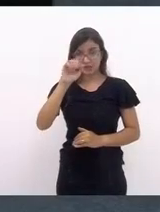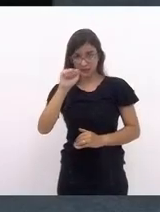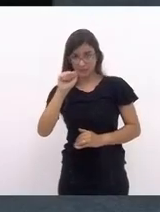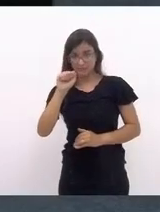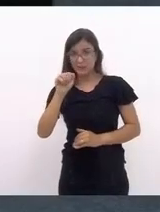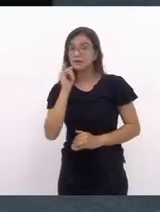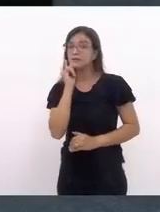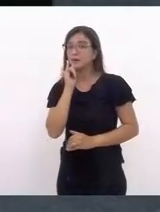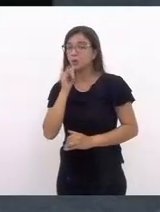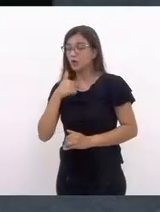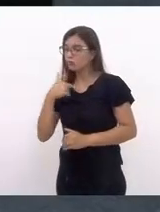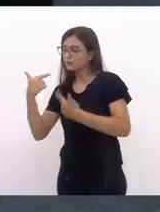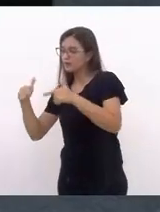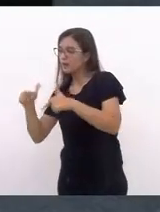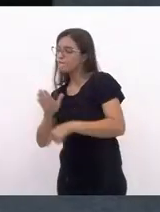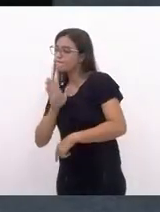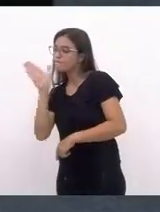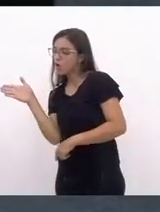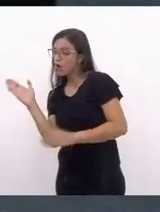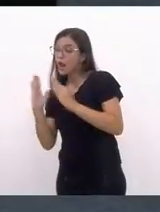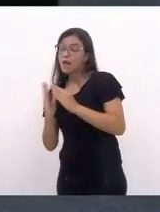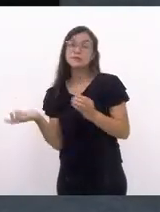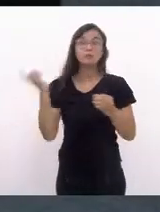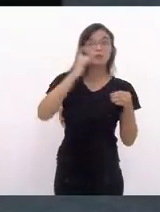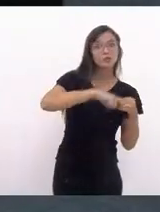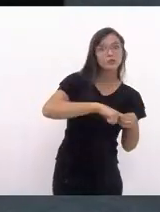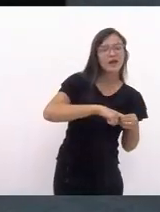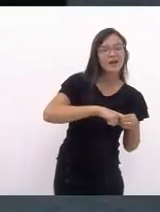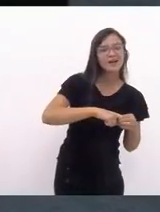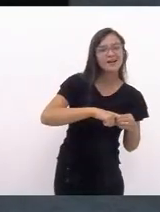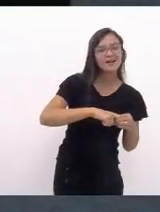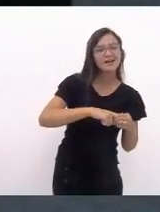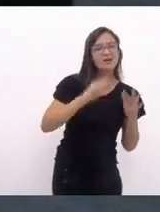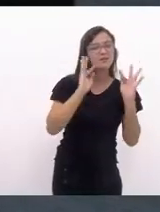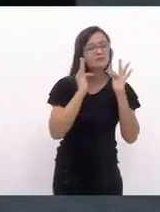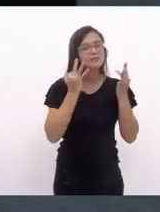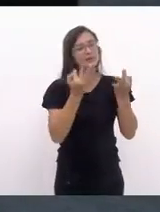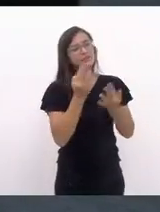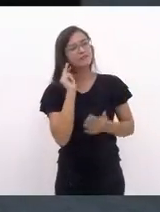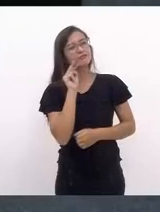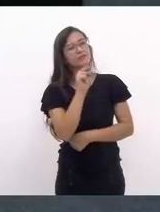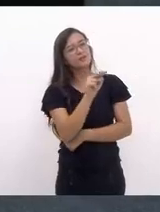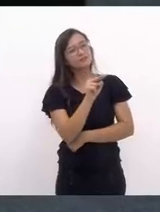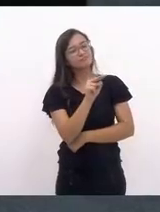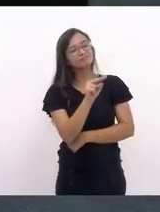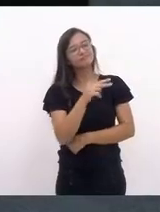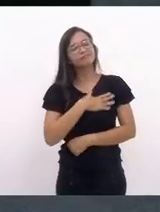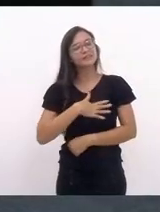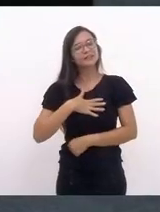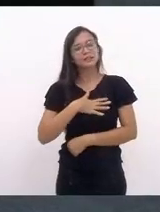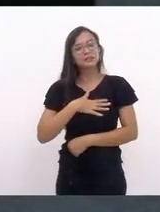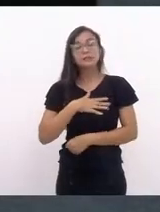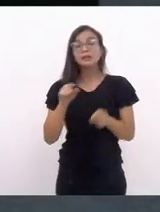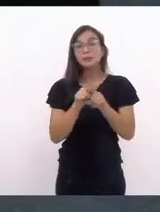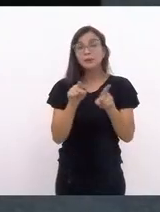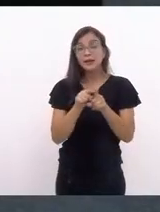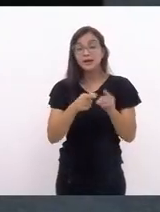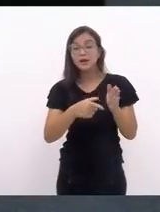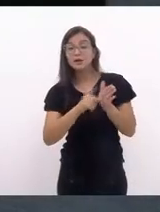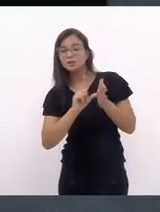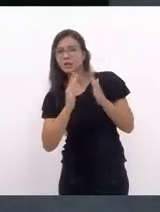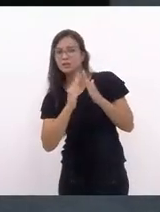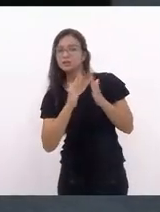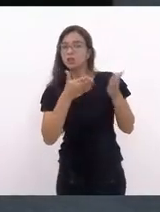trabalho tô cheia com a minha família orgulho ver É Uma tranquilidade quando eu vejo a polícia militar a